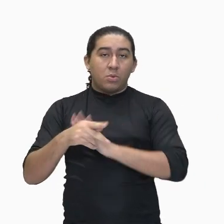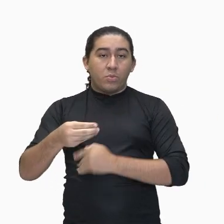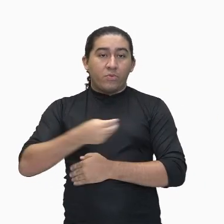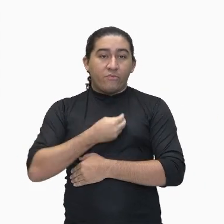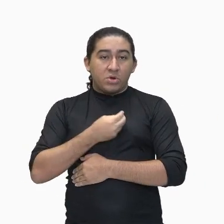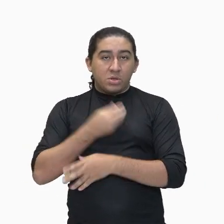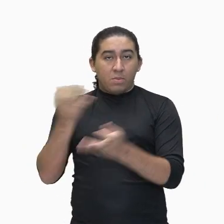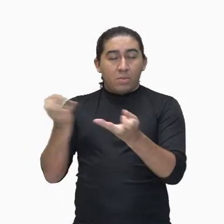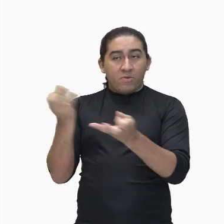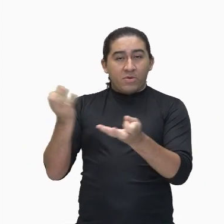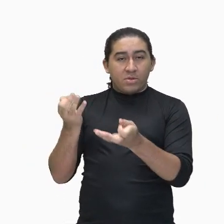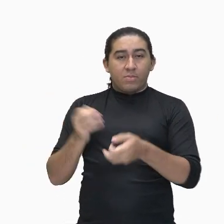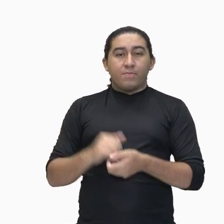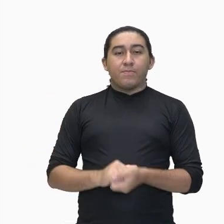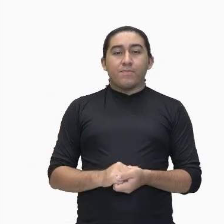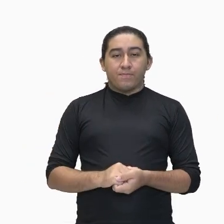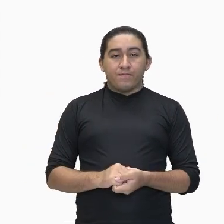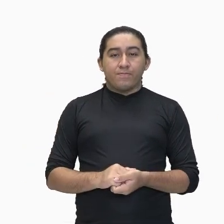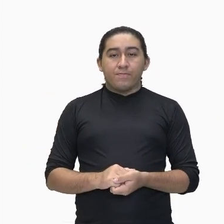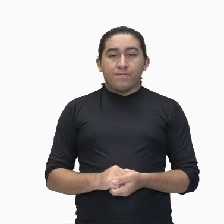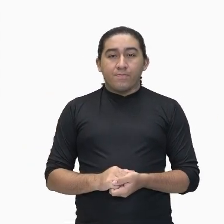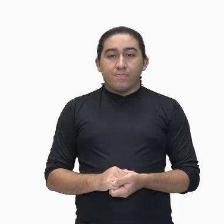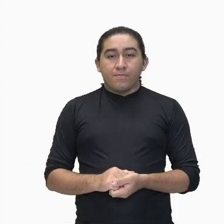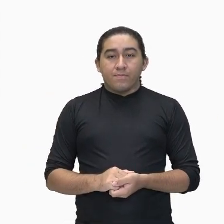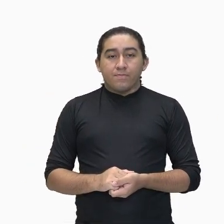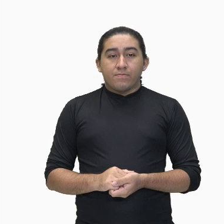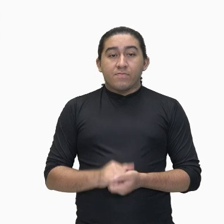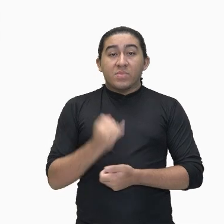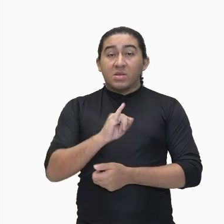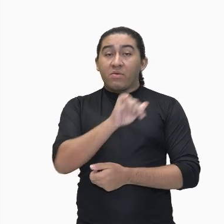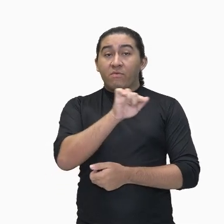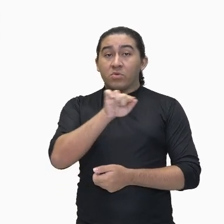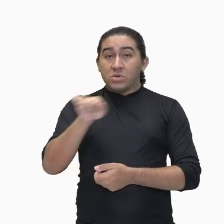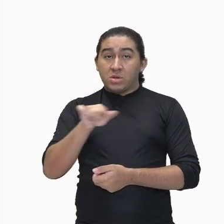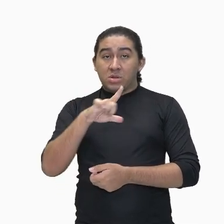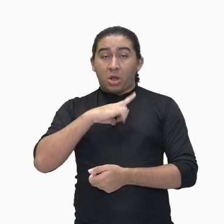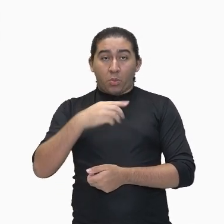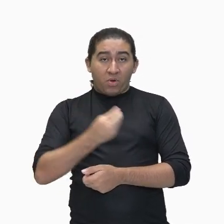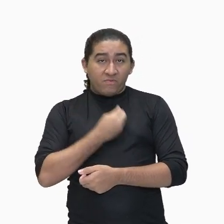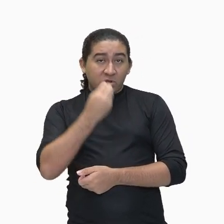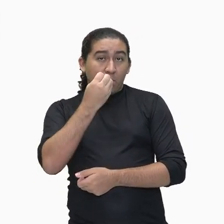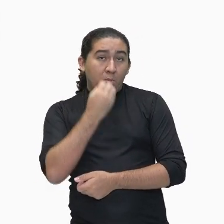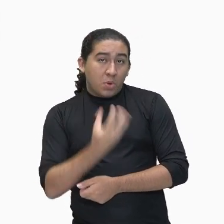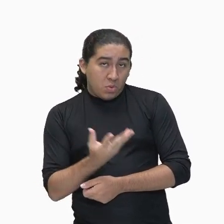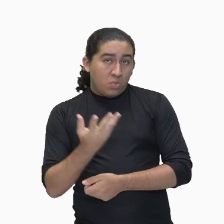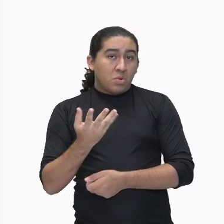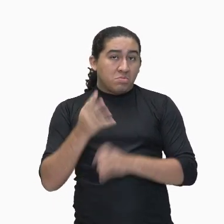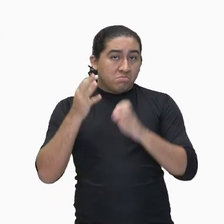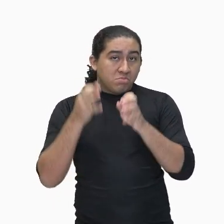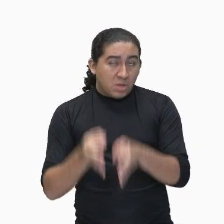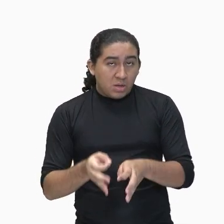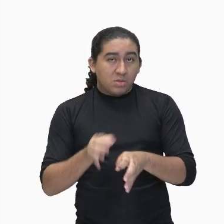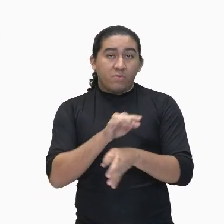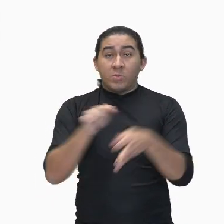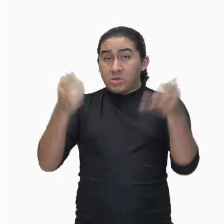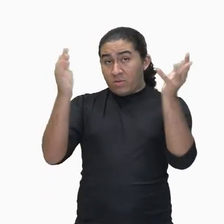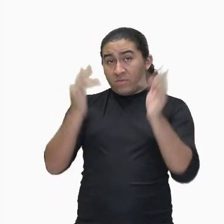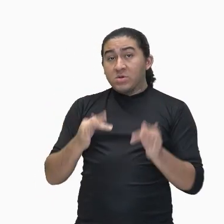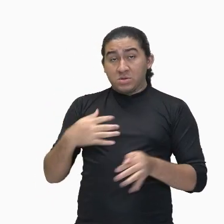perfeita. Então, se você tem uma vida perfeita, uma vida boa, uma vida justa, você é